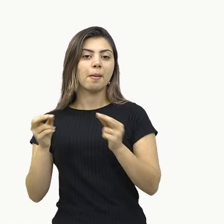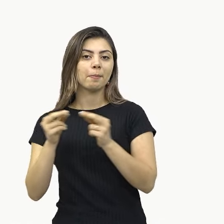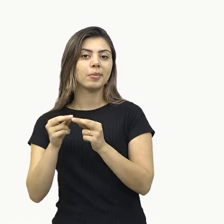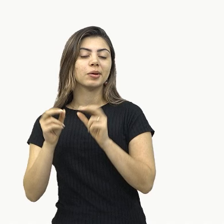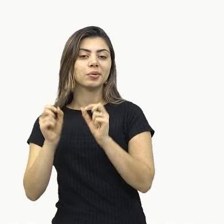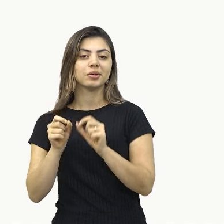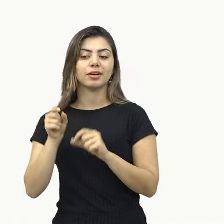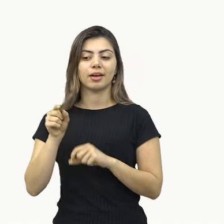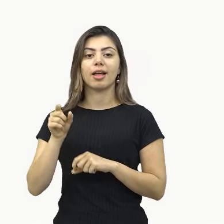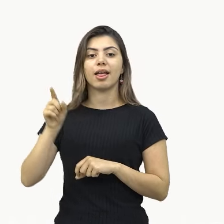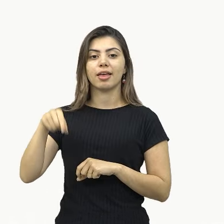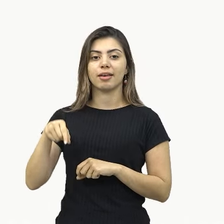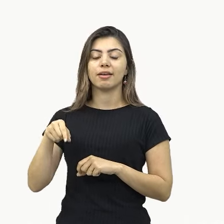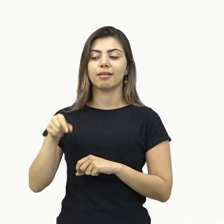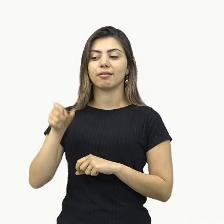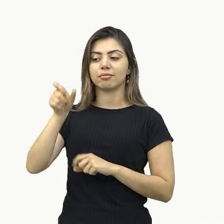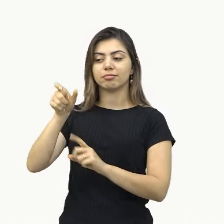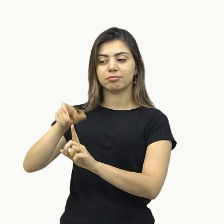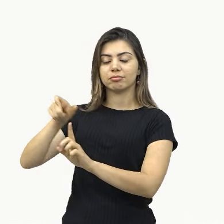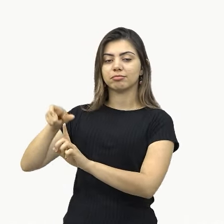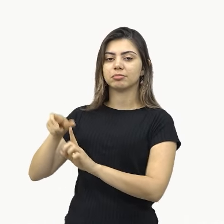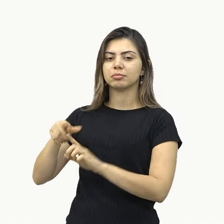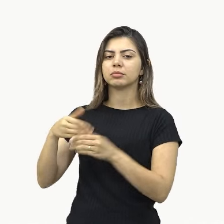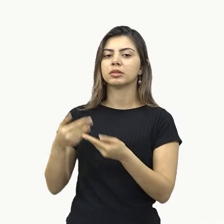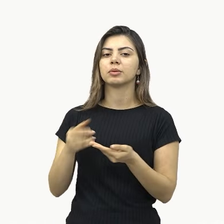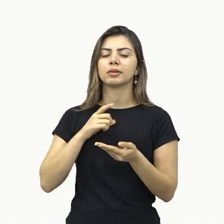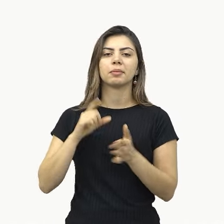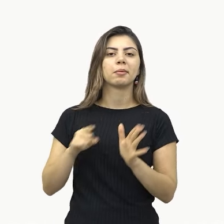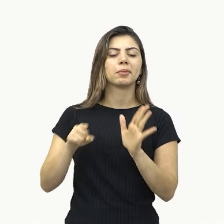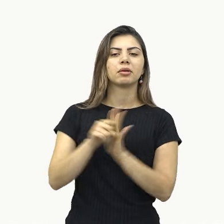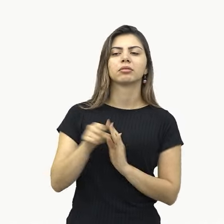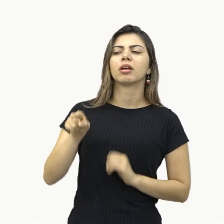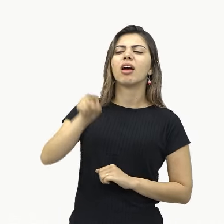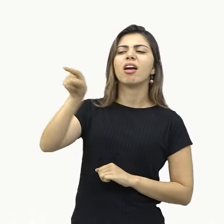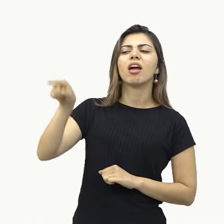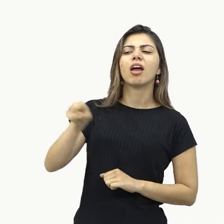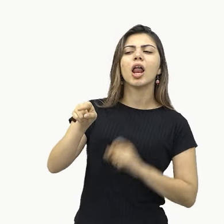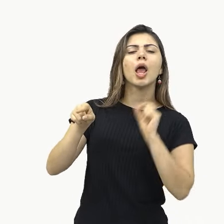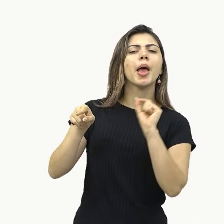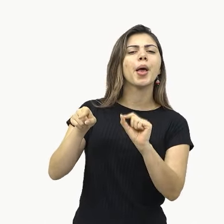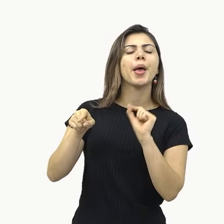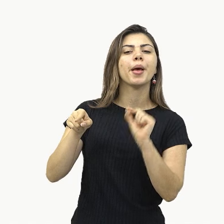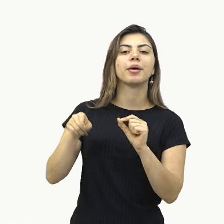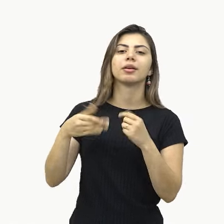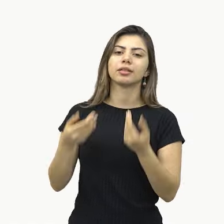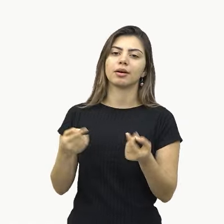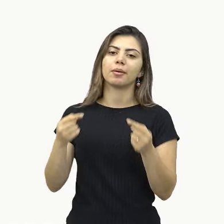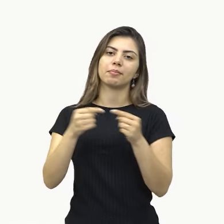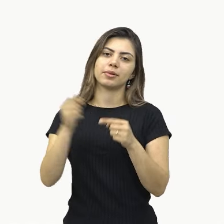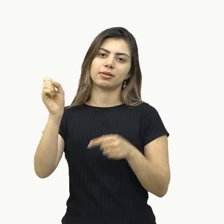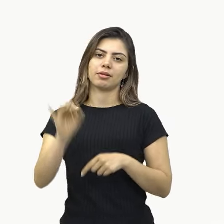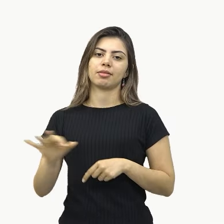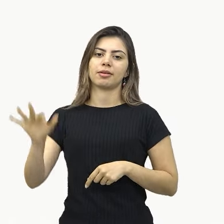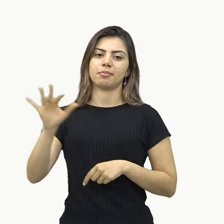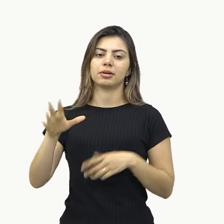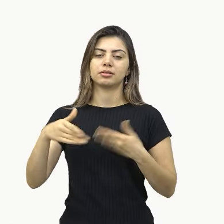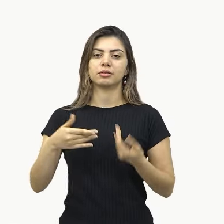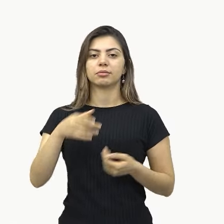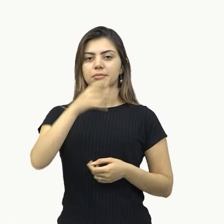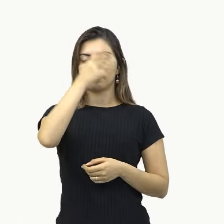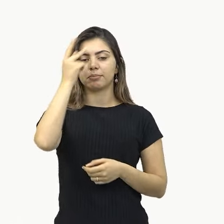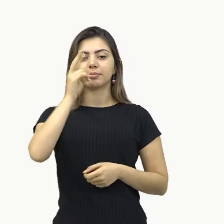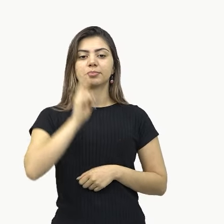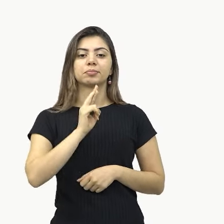está perguntando aí? Quem são eles ou quem são elas? Então, está se referindo a essa imagem aqui, ó. E a pessoa responde.